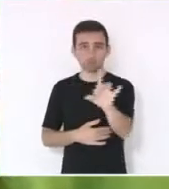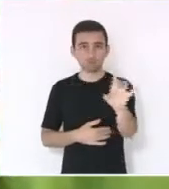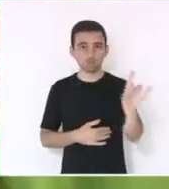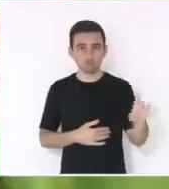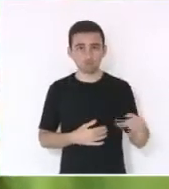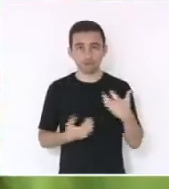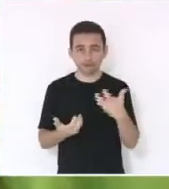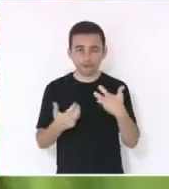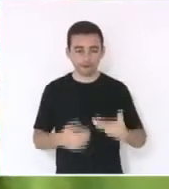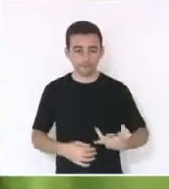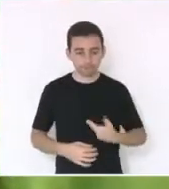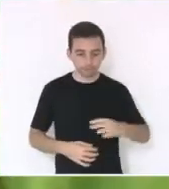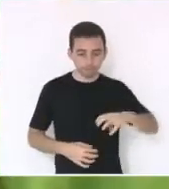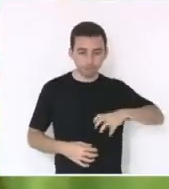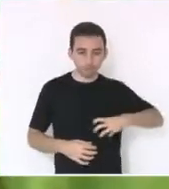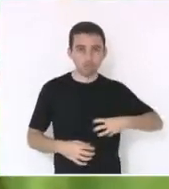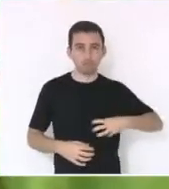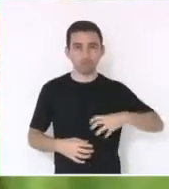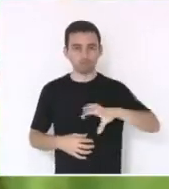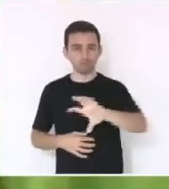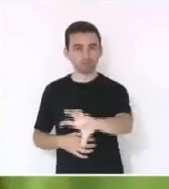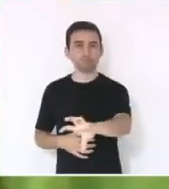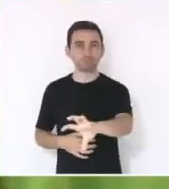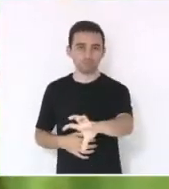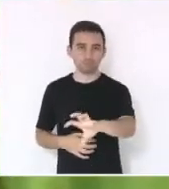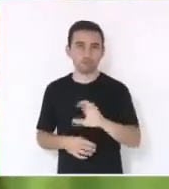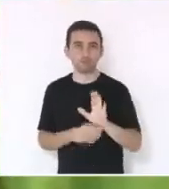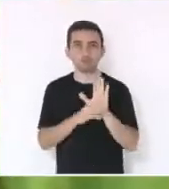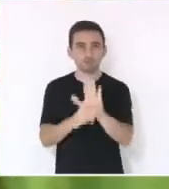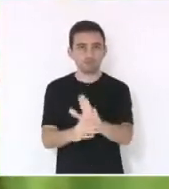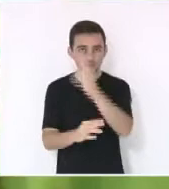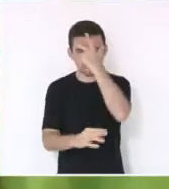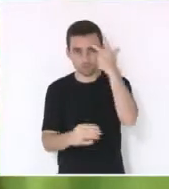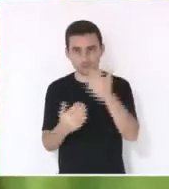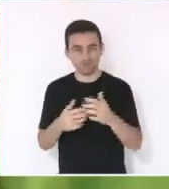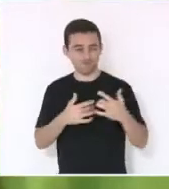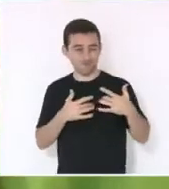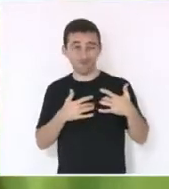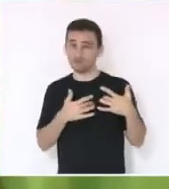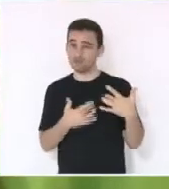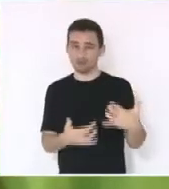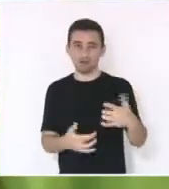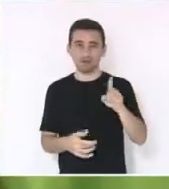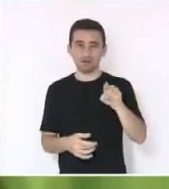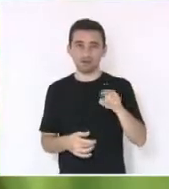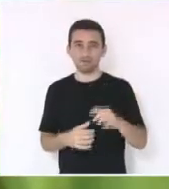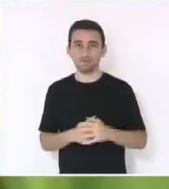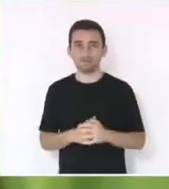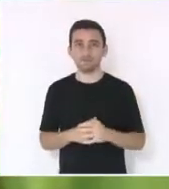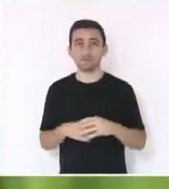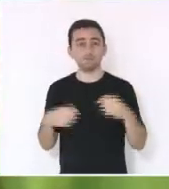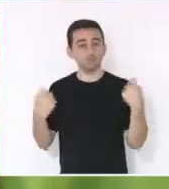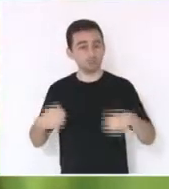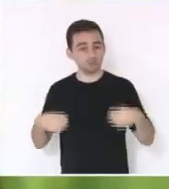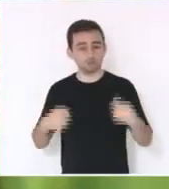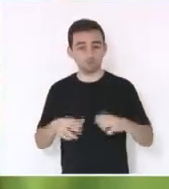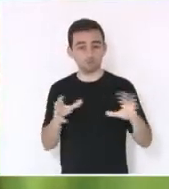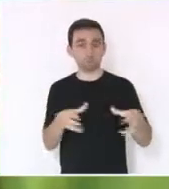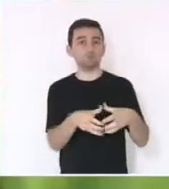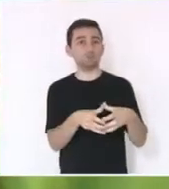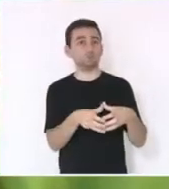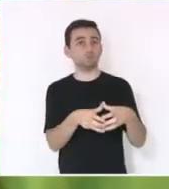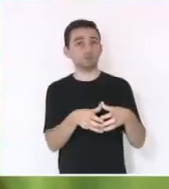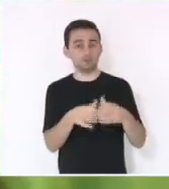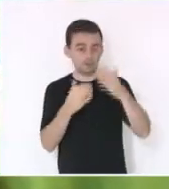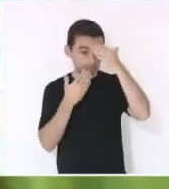doar órgãos. A doação de órgãos é feita voluntariamente e, para isso, temos que ter equipe e